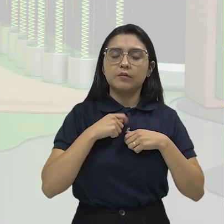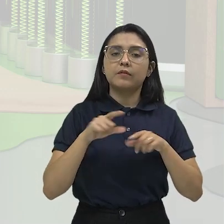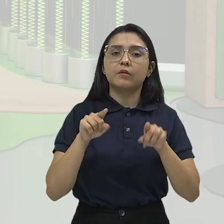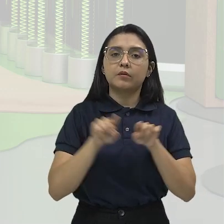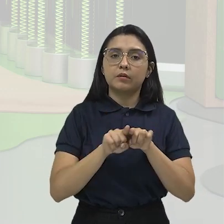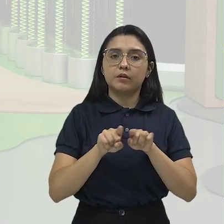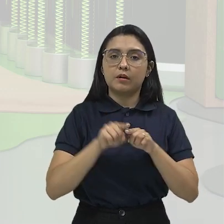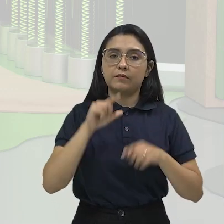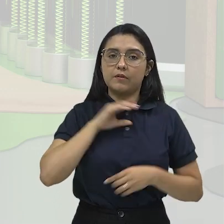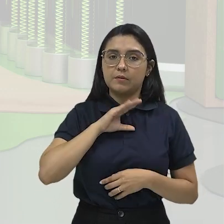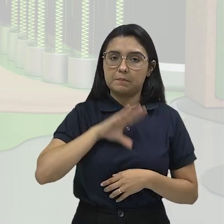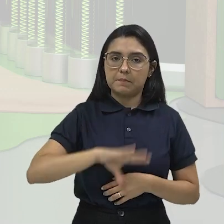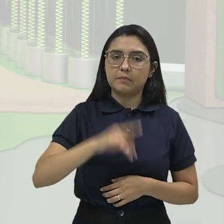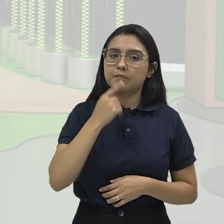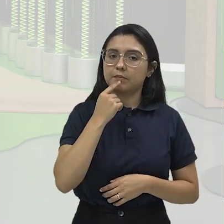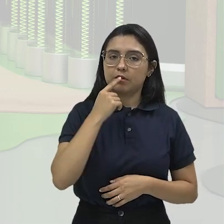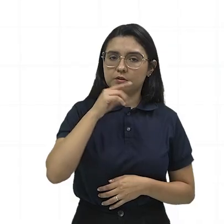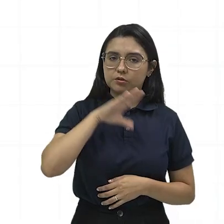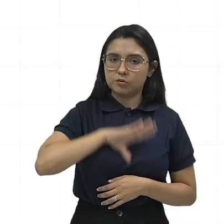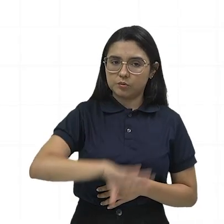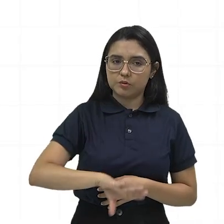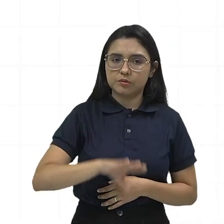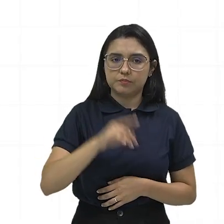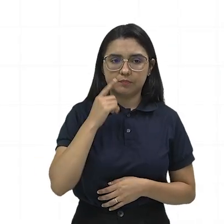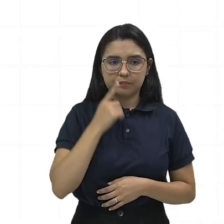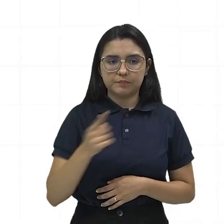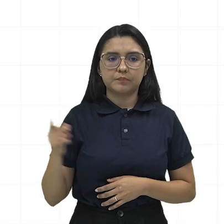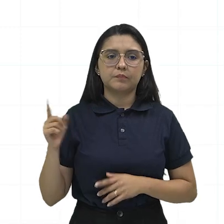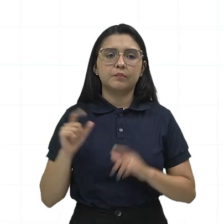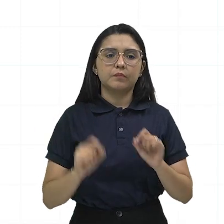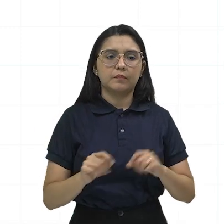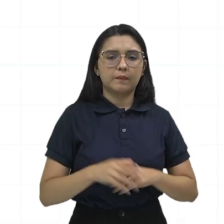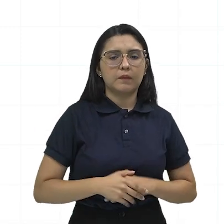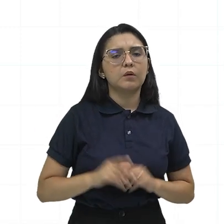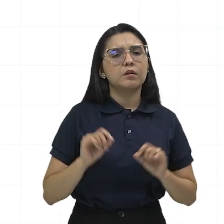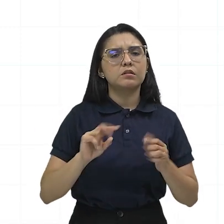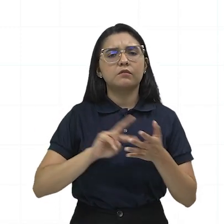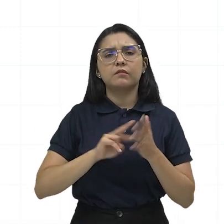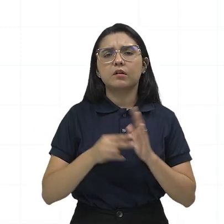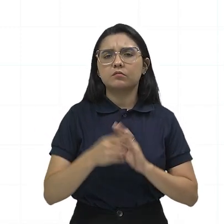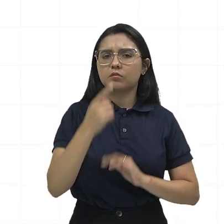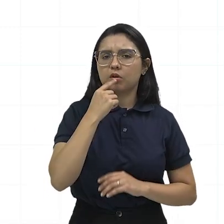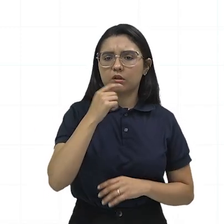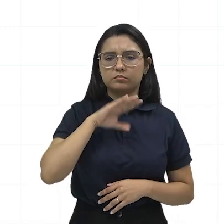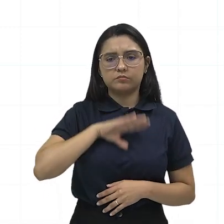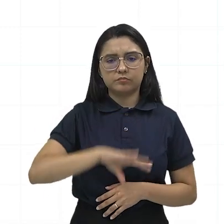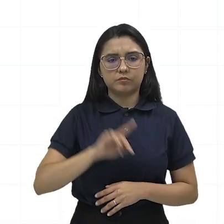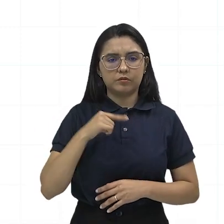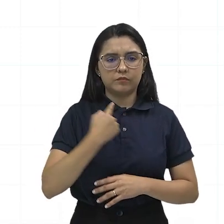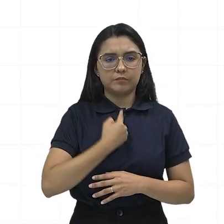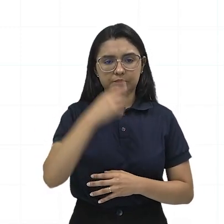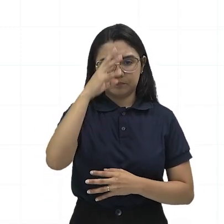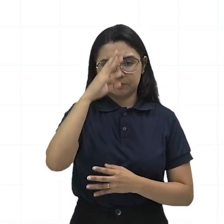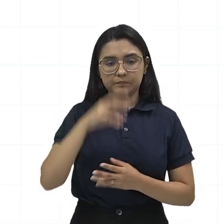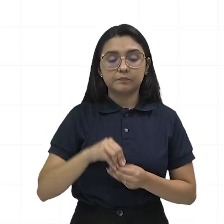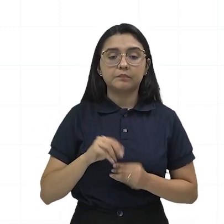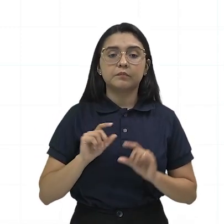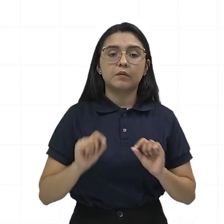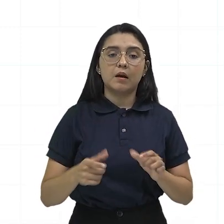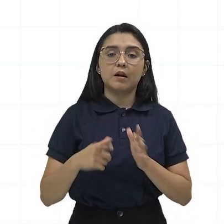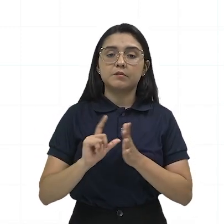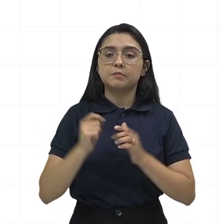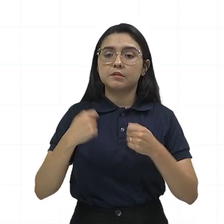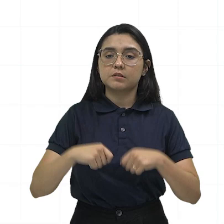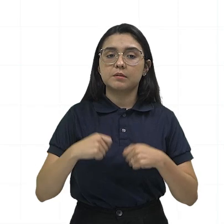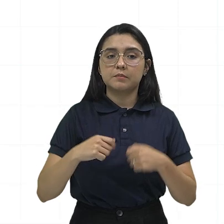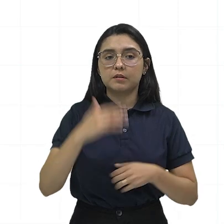chamado menstruação, tá? Então, observe aí. O que seria a menstruação, né? A gente vai entender. Antes, precisamos